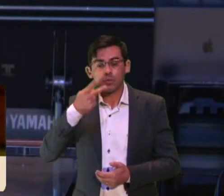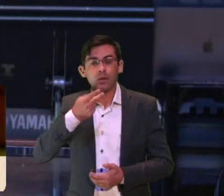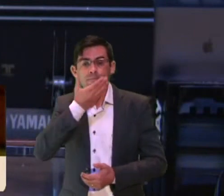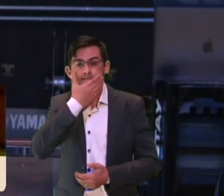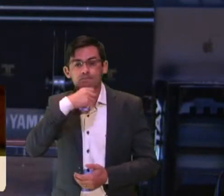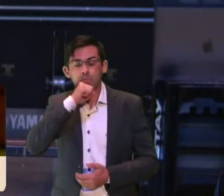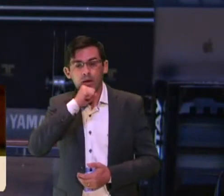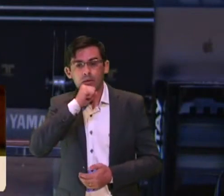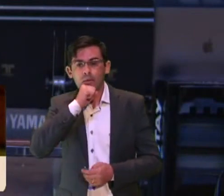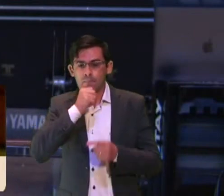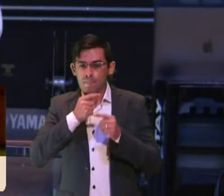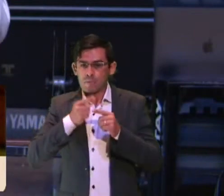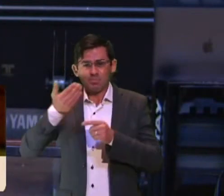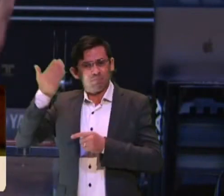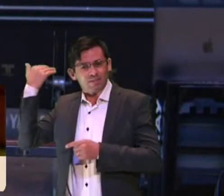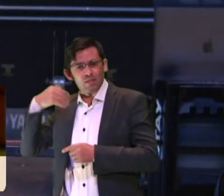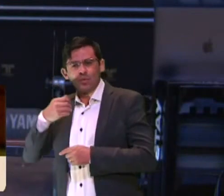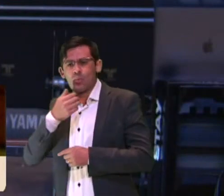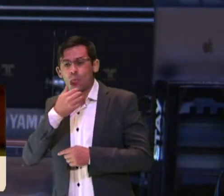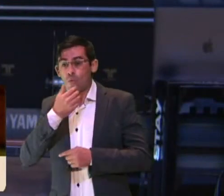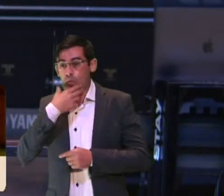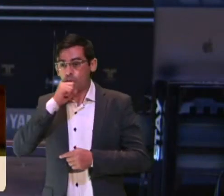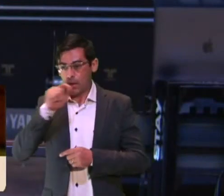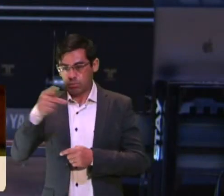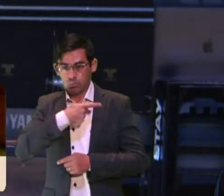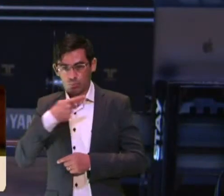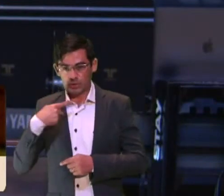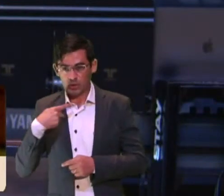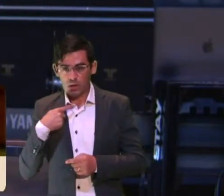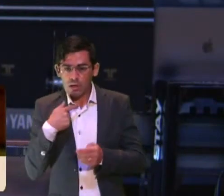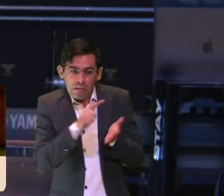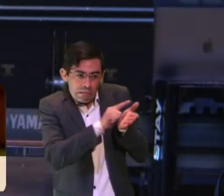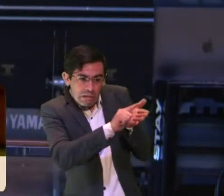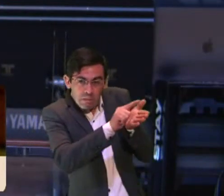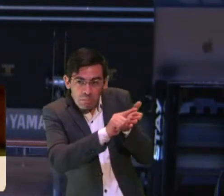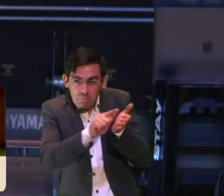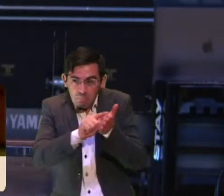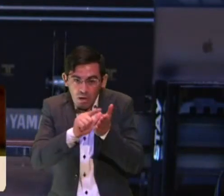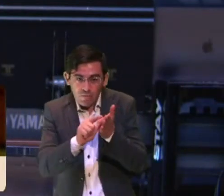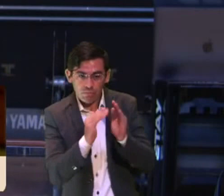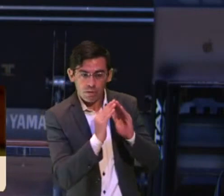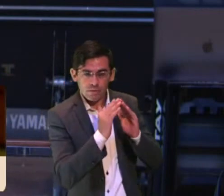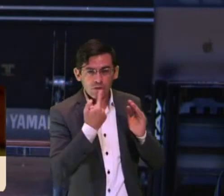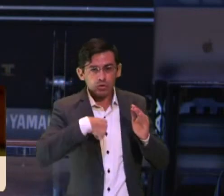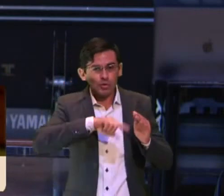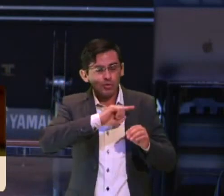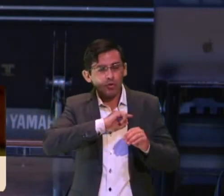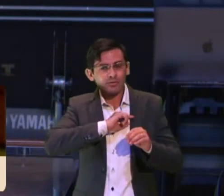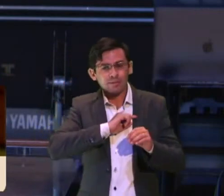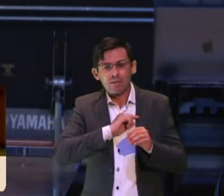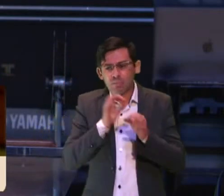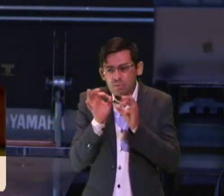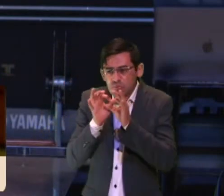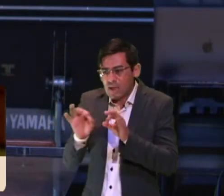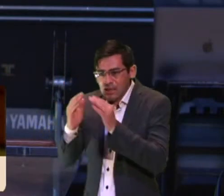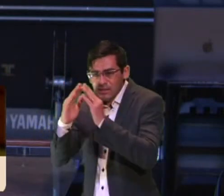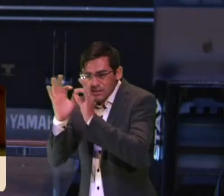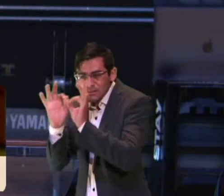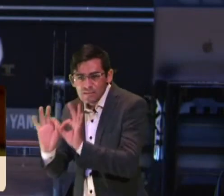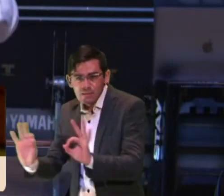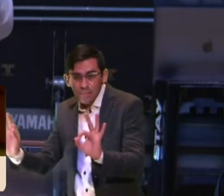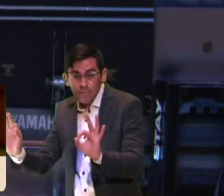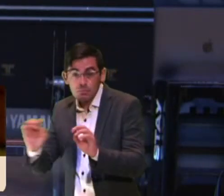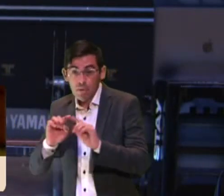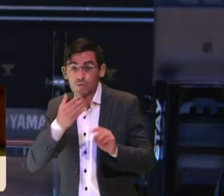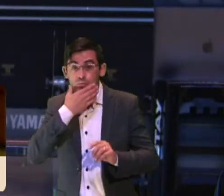pai era um zelador de um condomínio, um homem simples. Nós morávamos no interior da Virgínia, e um dia